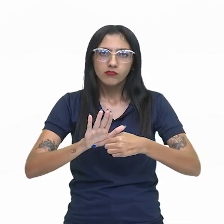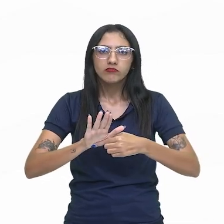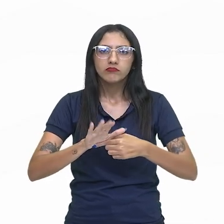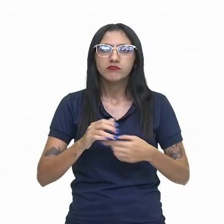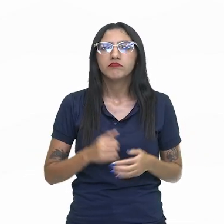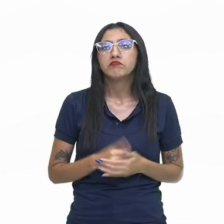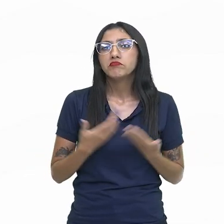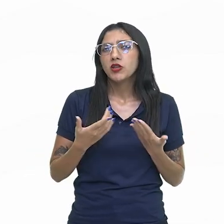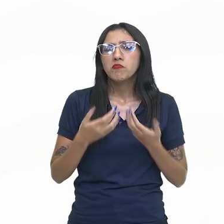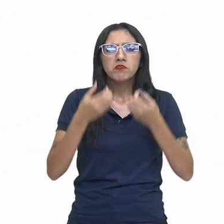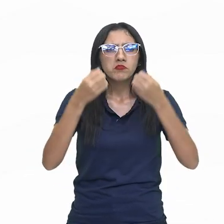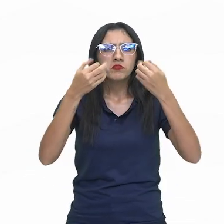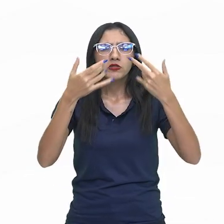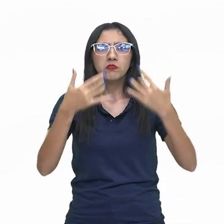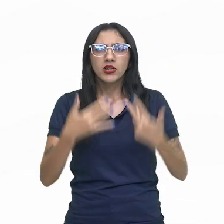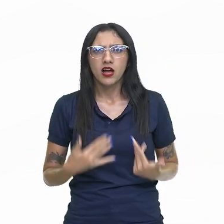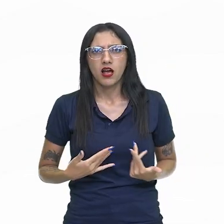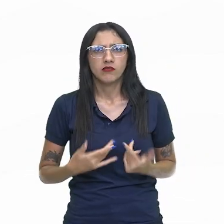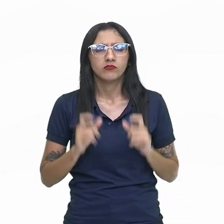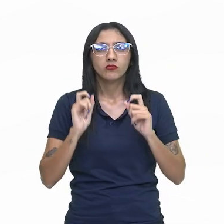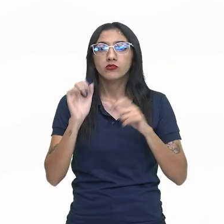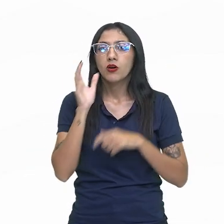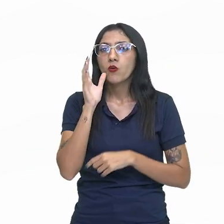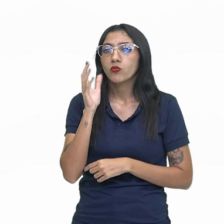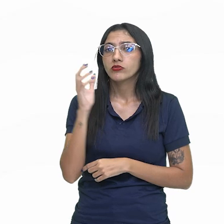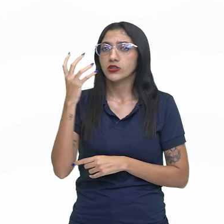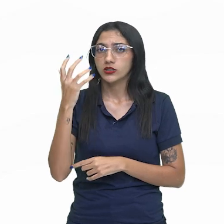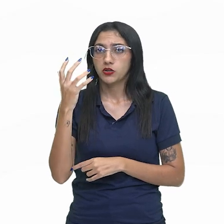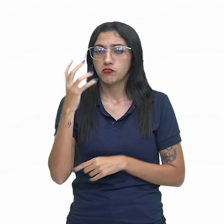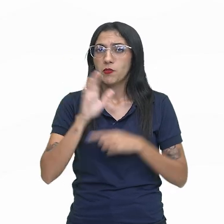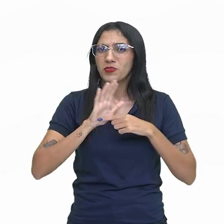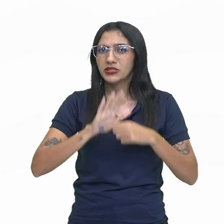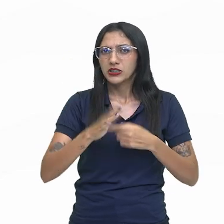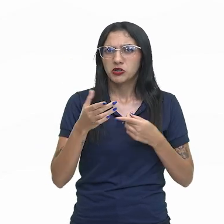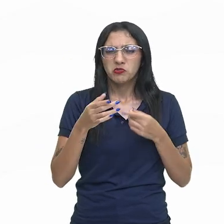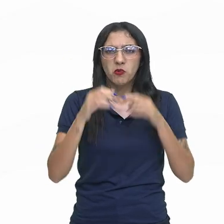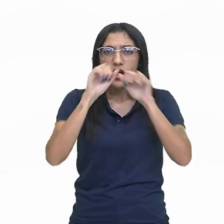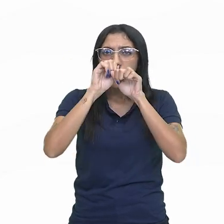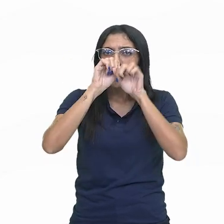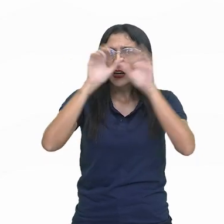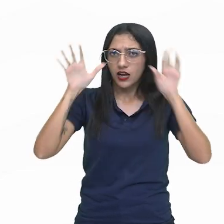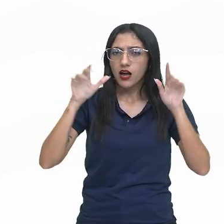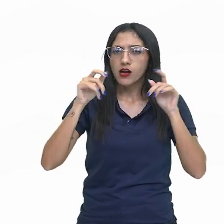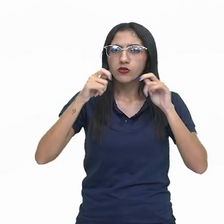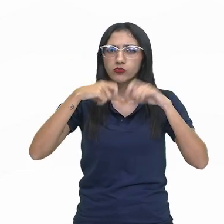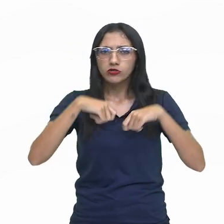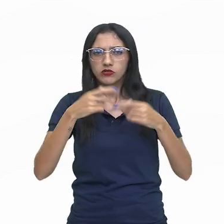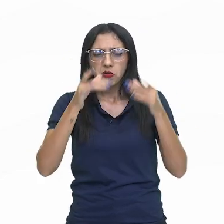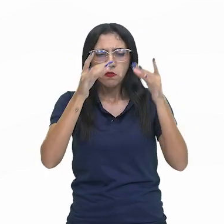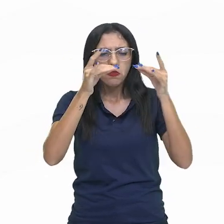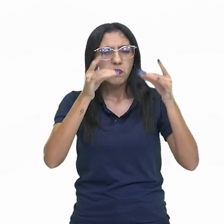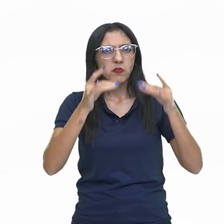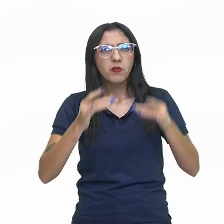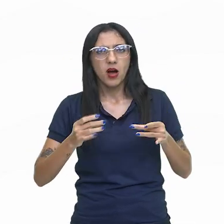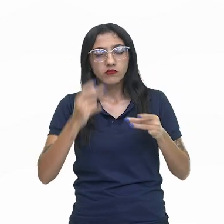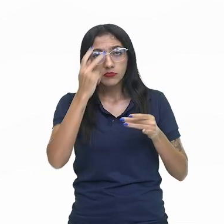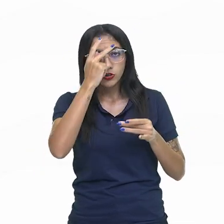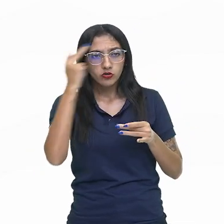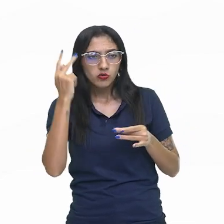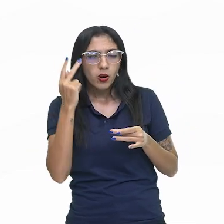é relatar esses fatos de modo objetivo para informar o leitor acerca